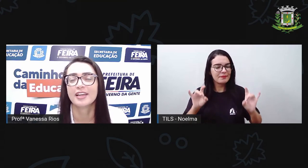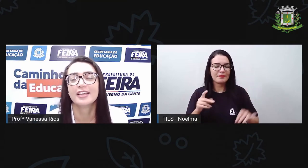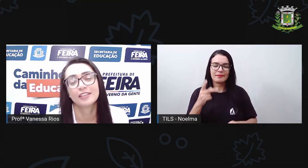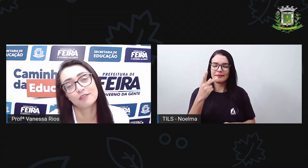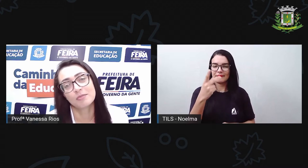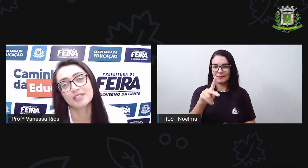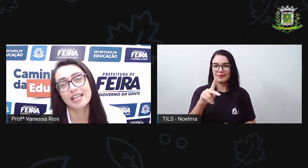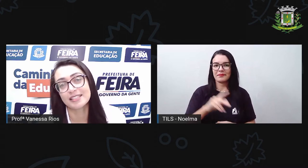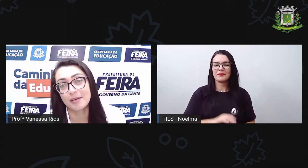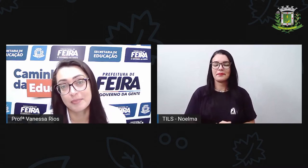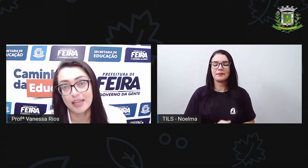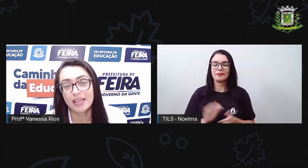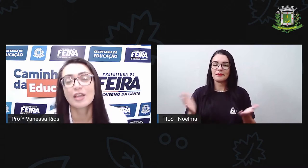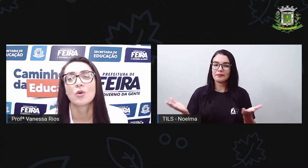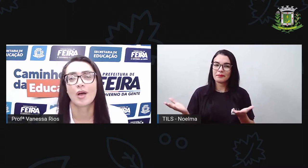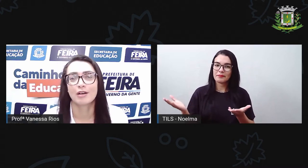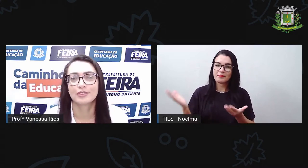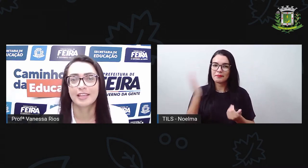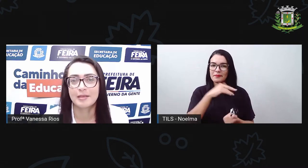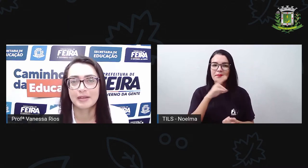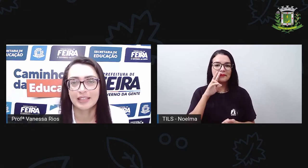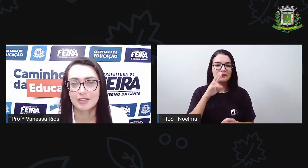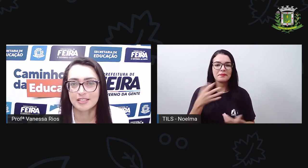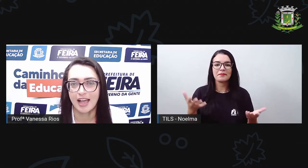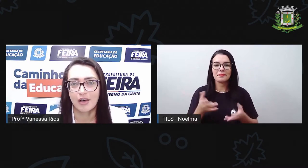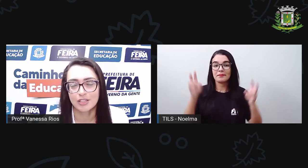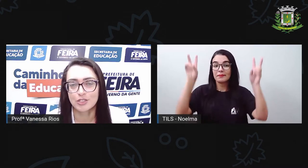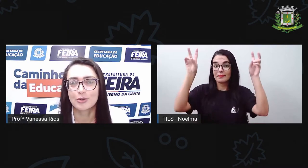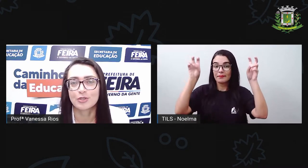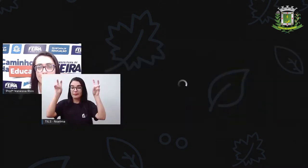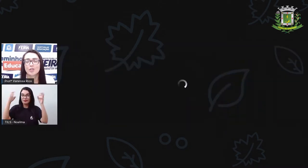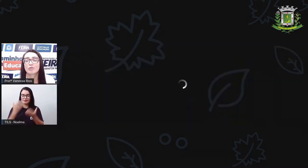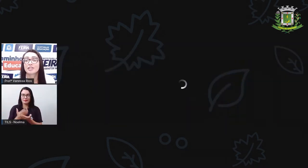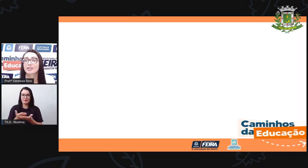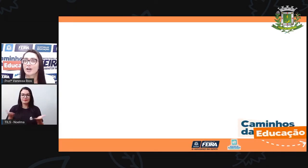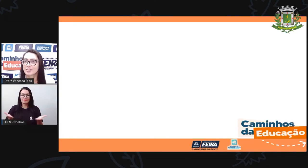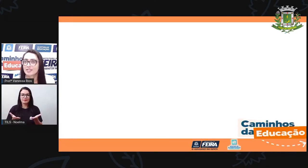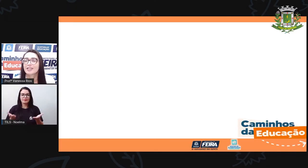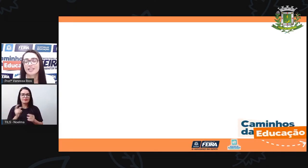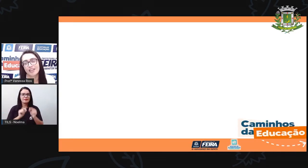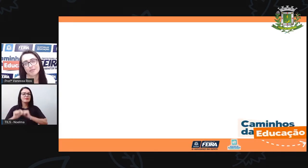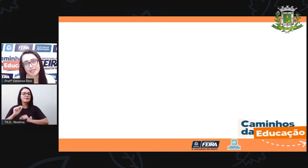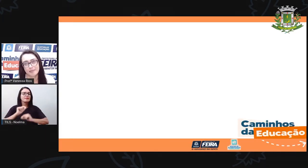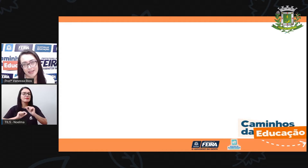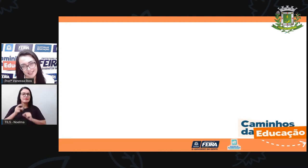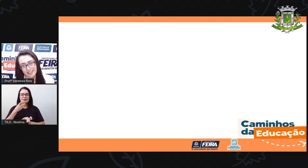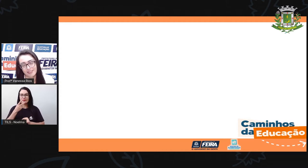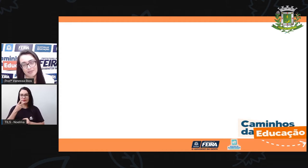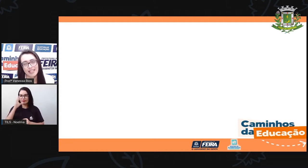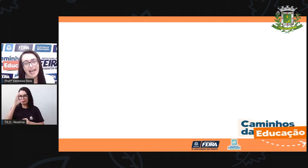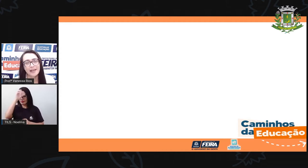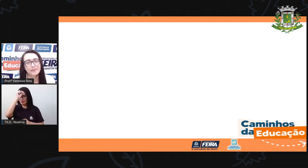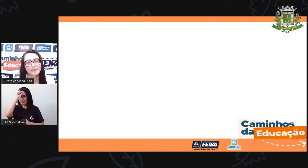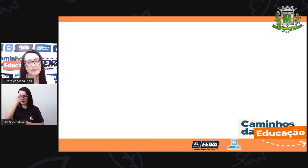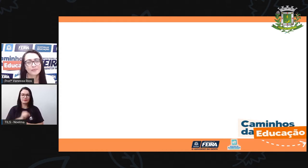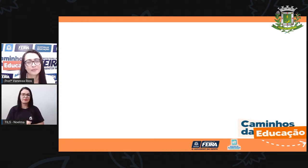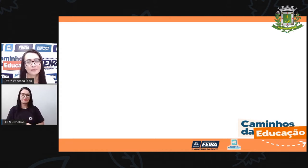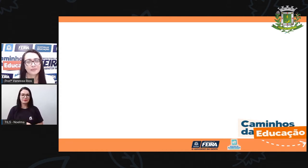professora. Então vamos lá saber qual o tema da nossa aula de hoje, sobre o que nós iremos aprender. Vamos